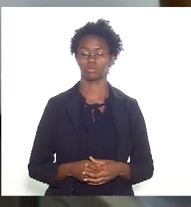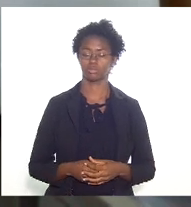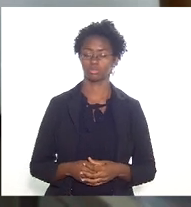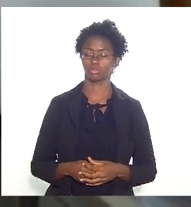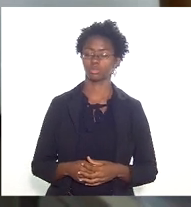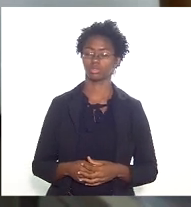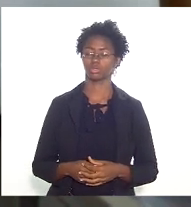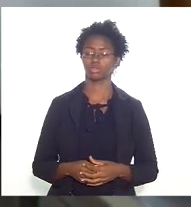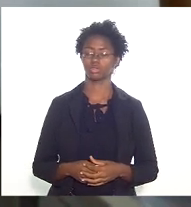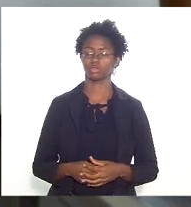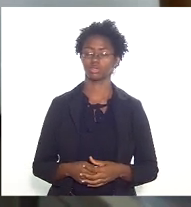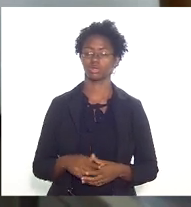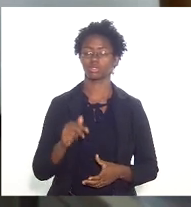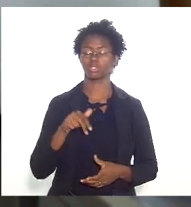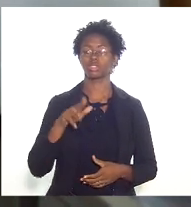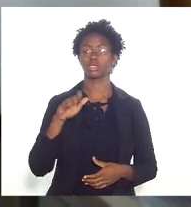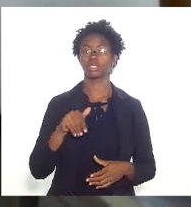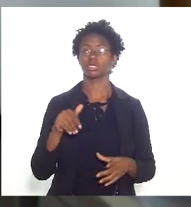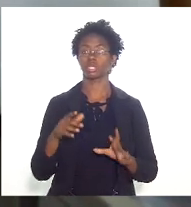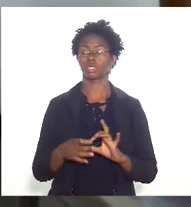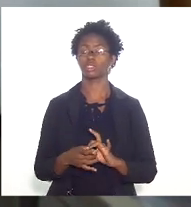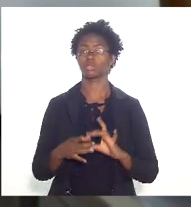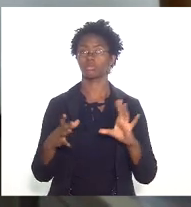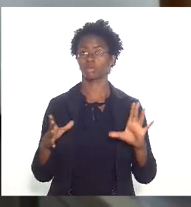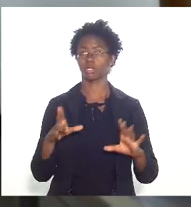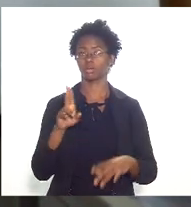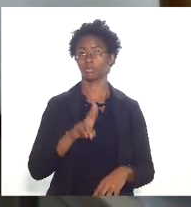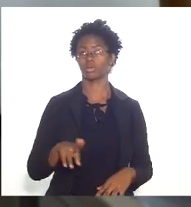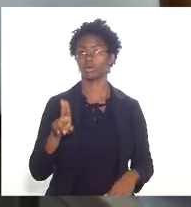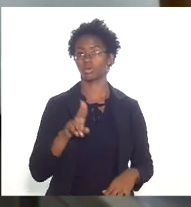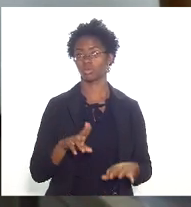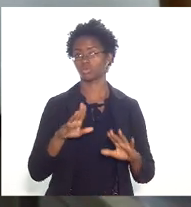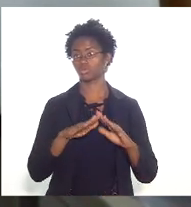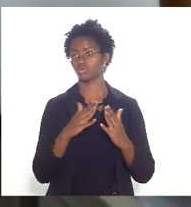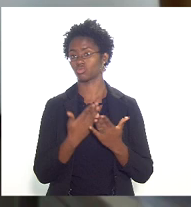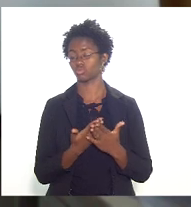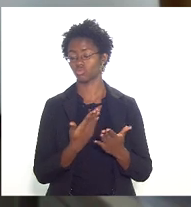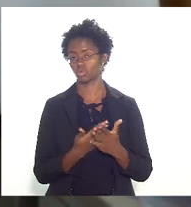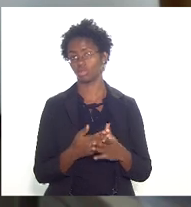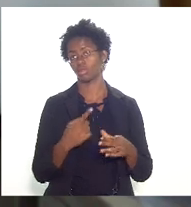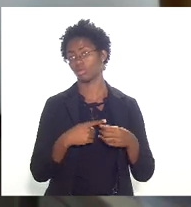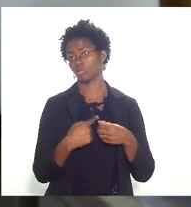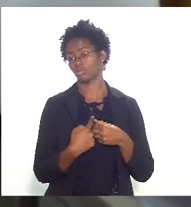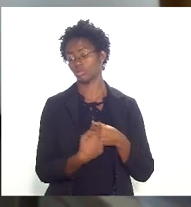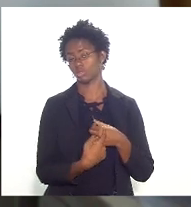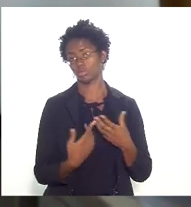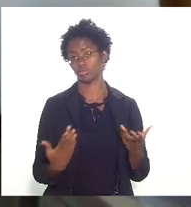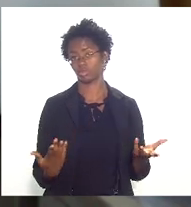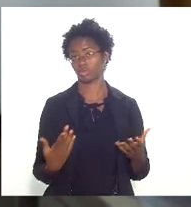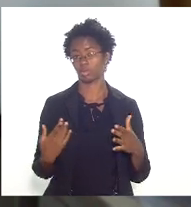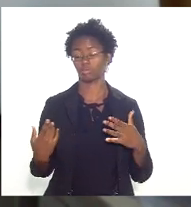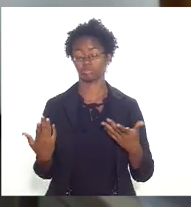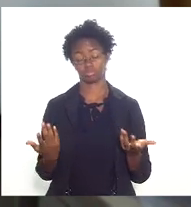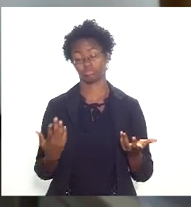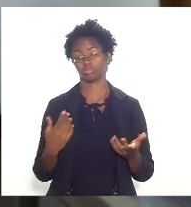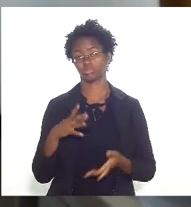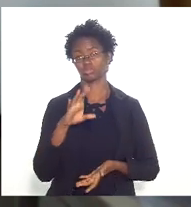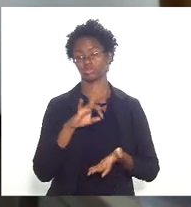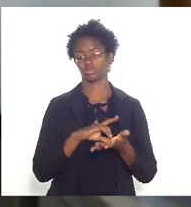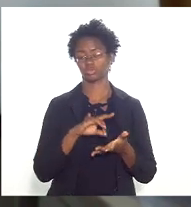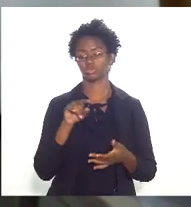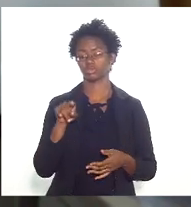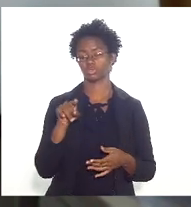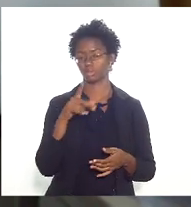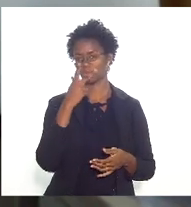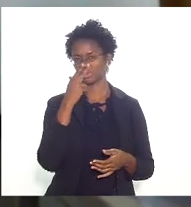da alvará para funcionamento de escola são os municípios no fundo você estaria